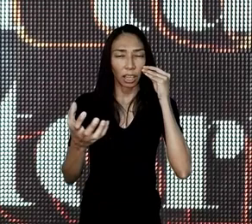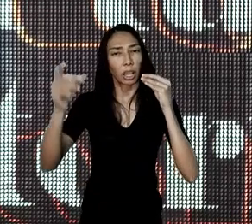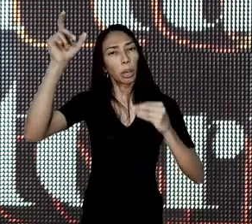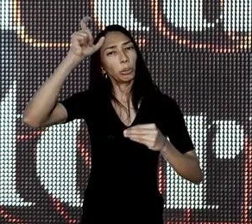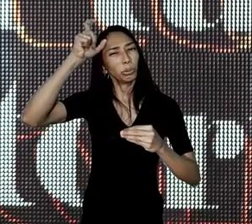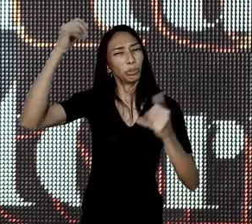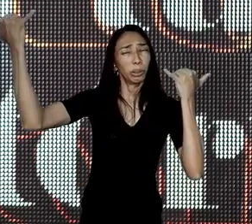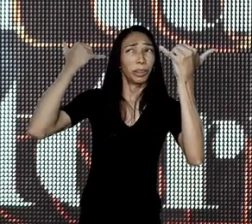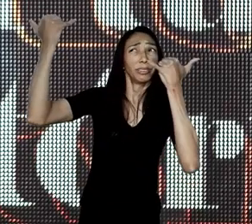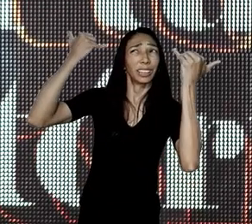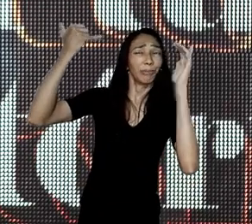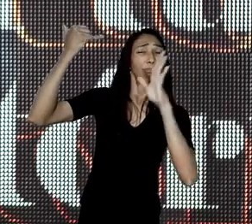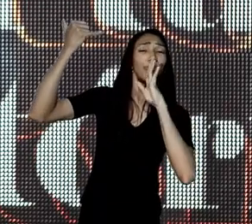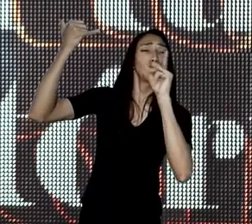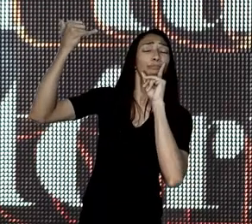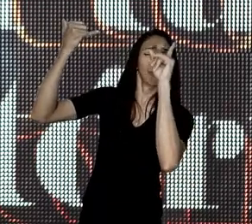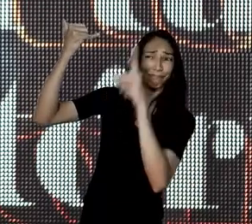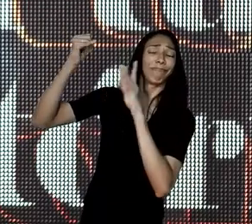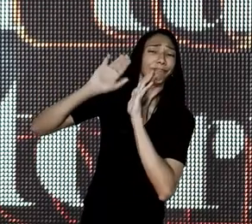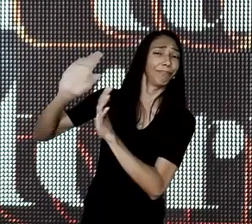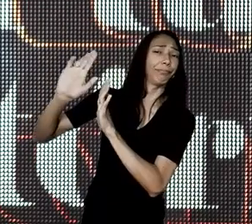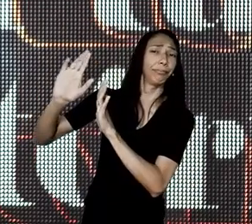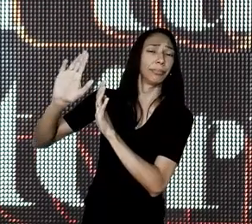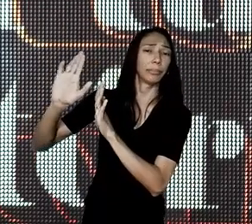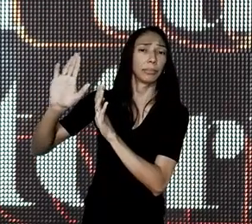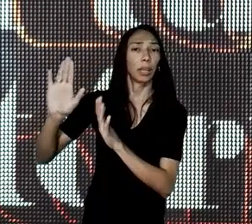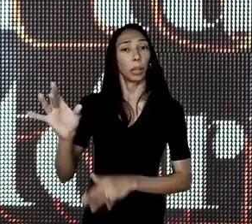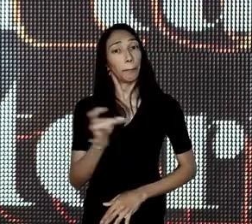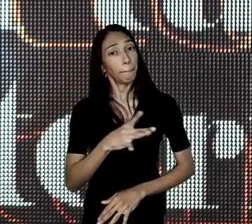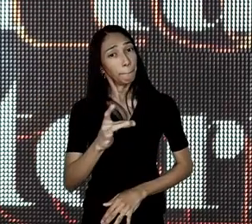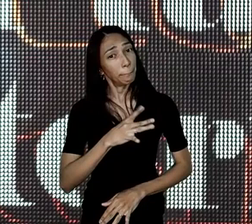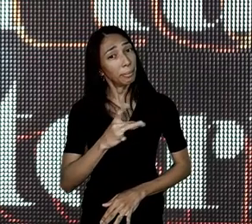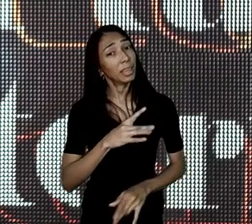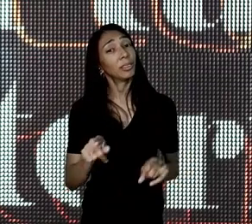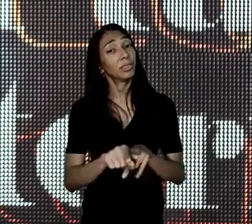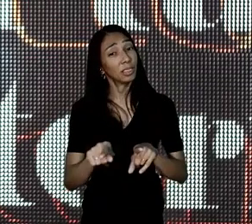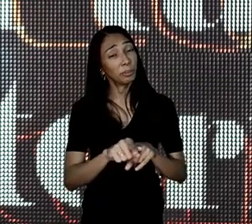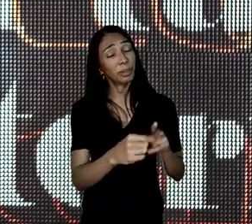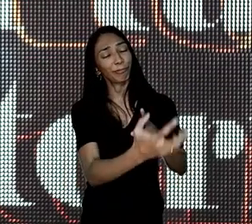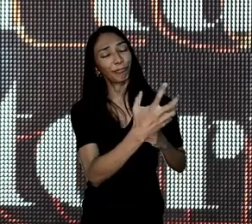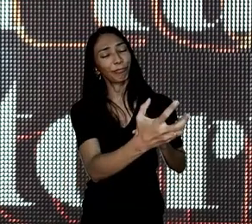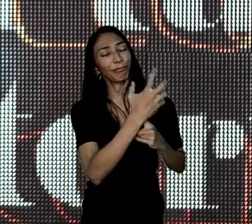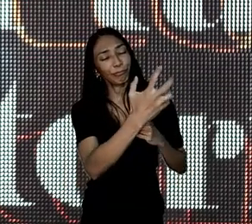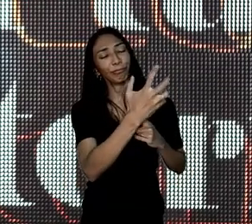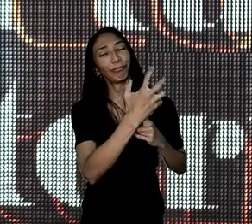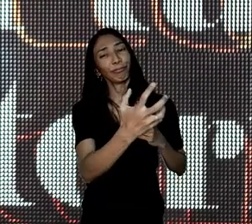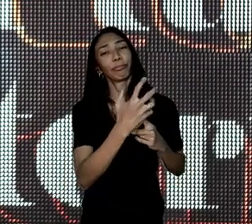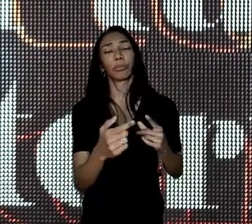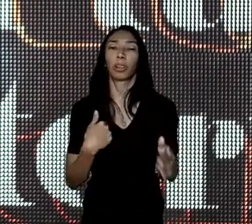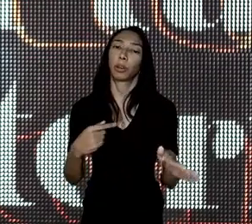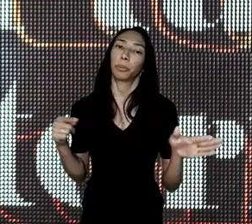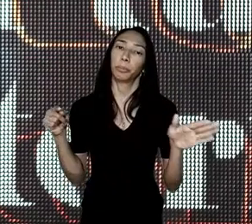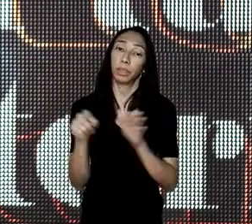vozes de intimidação, das vozes da multidão. Medo é fé contrária. E aí eu te